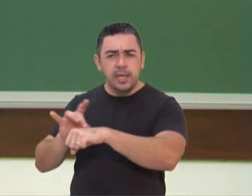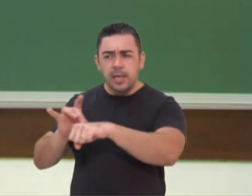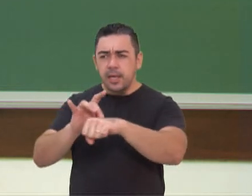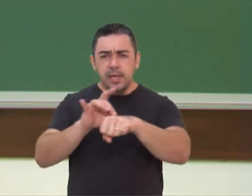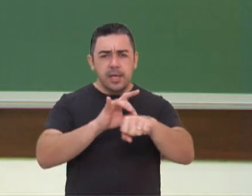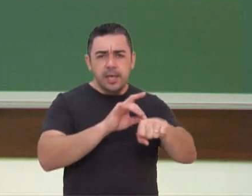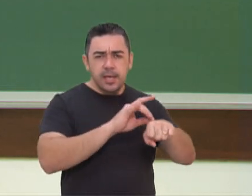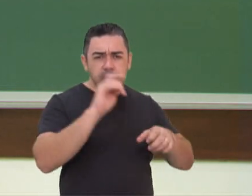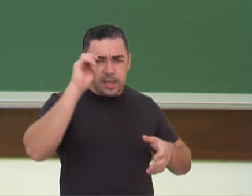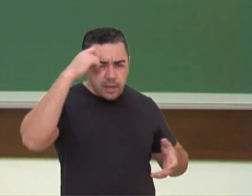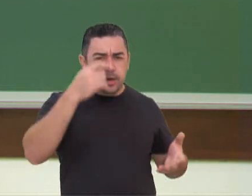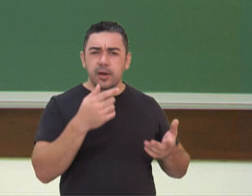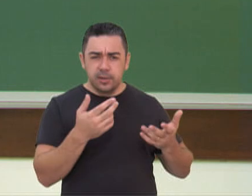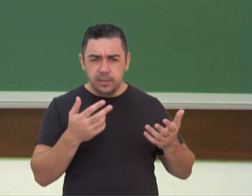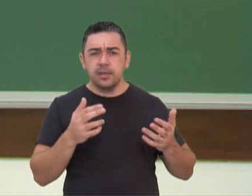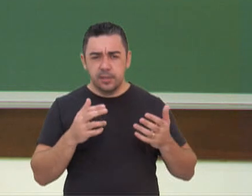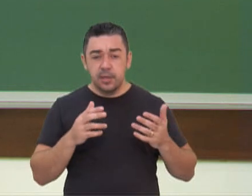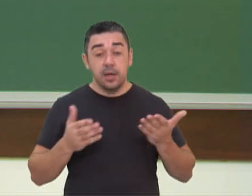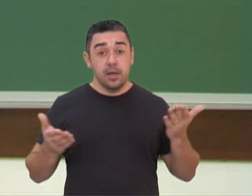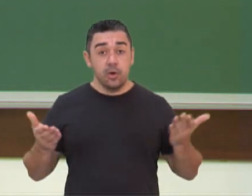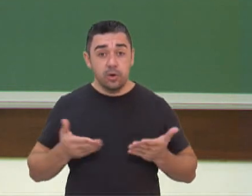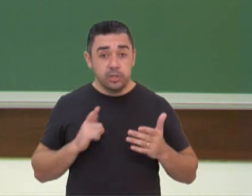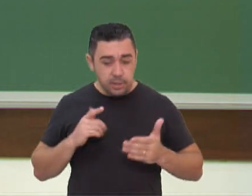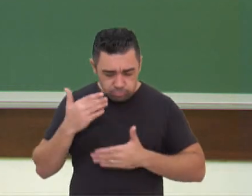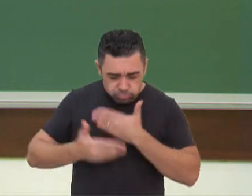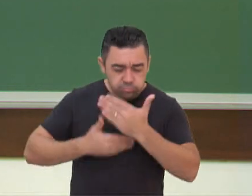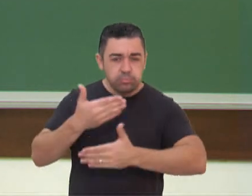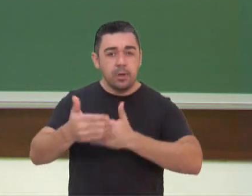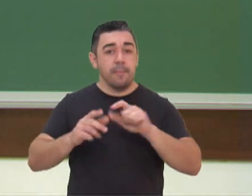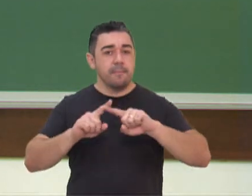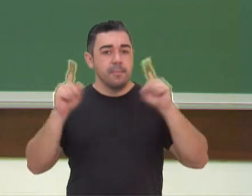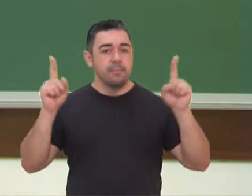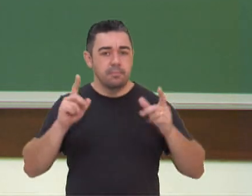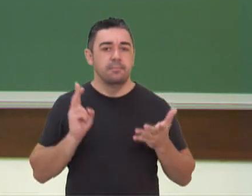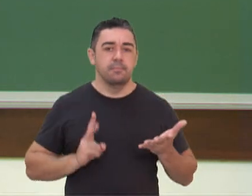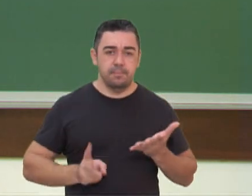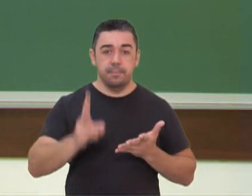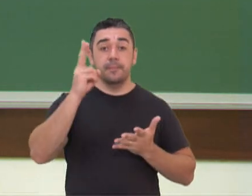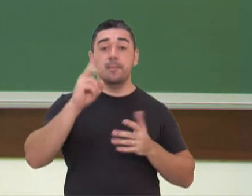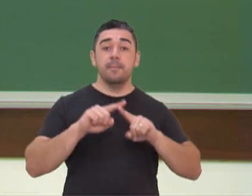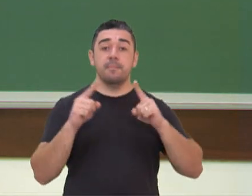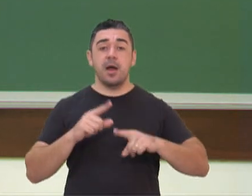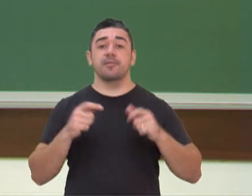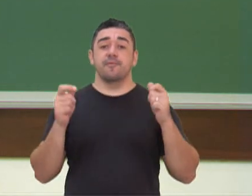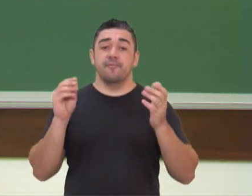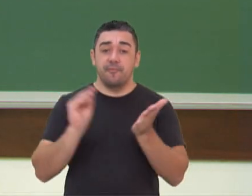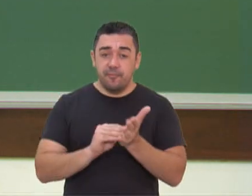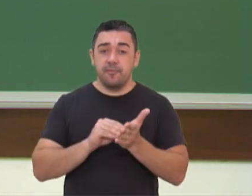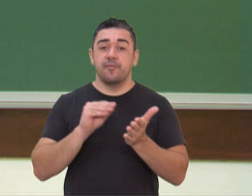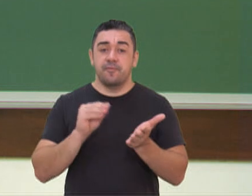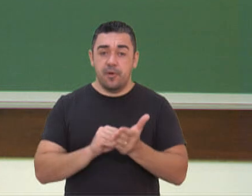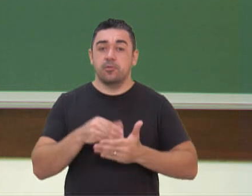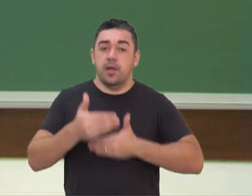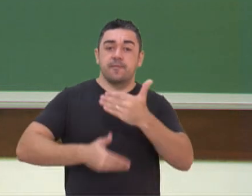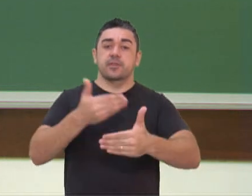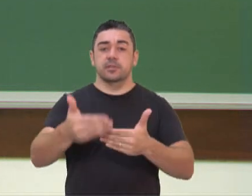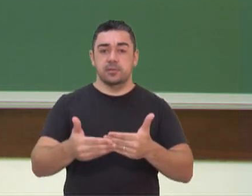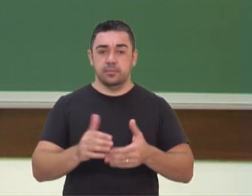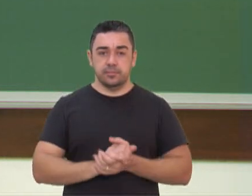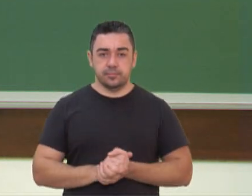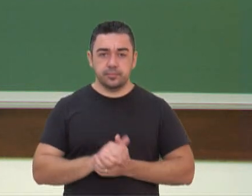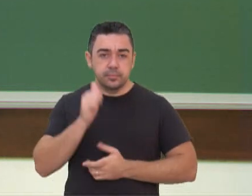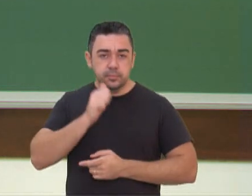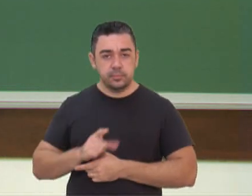está caminhando, e já está caminhando, mas como ainda temos muito a avançar nisso ainda. A